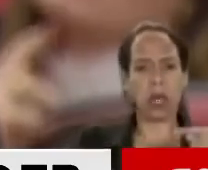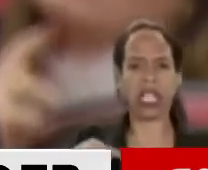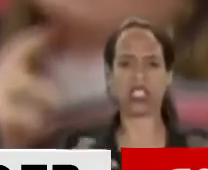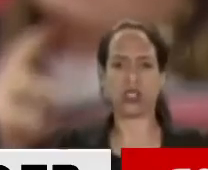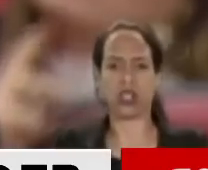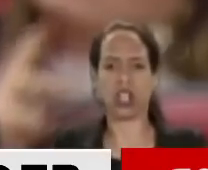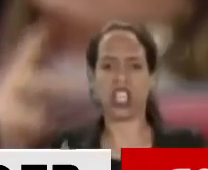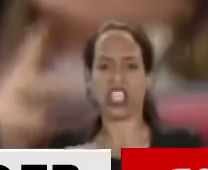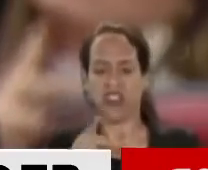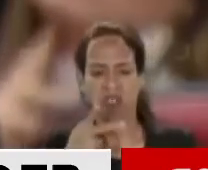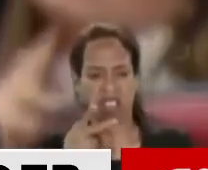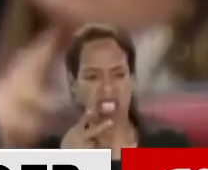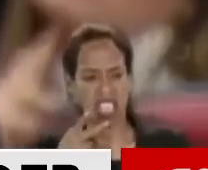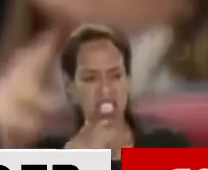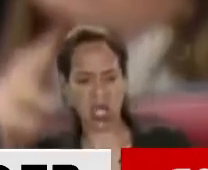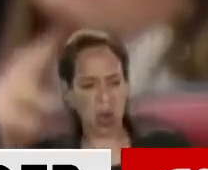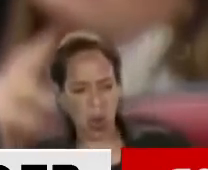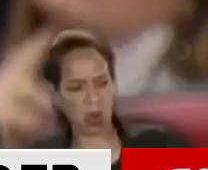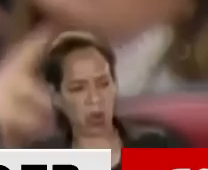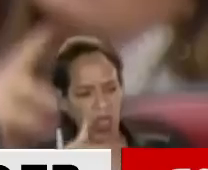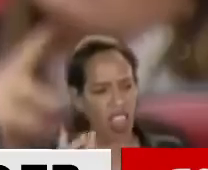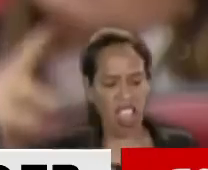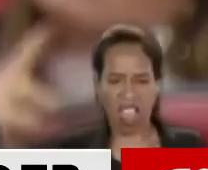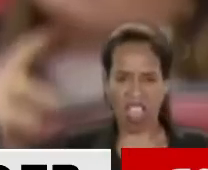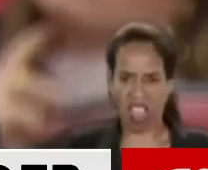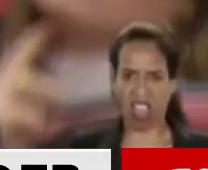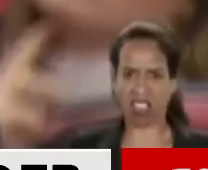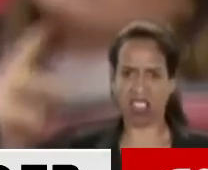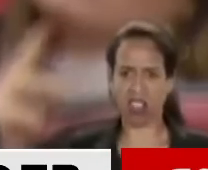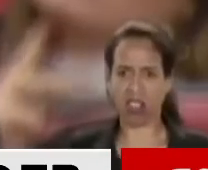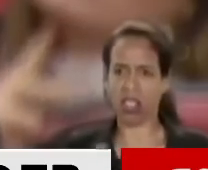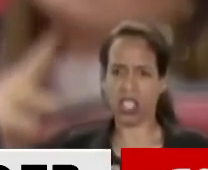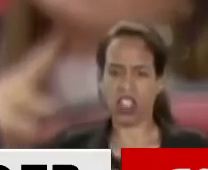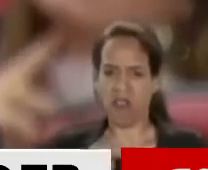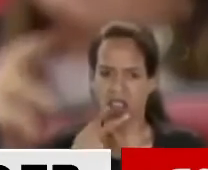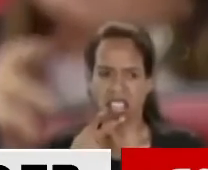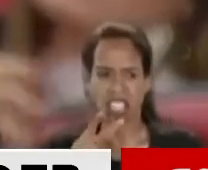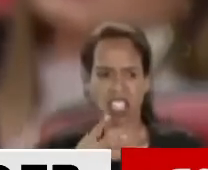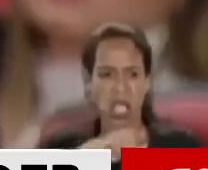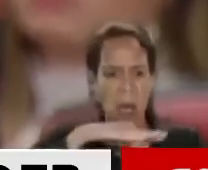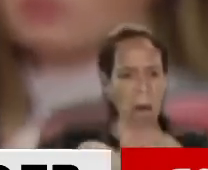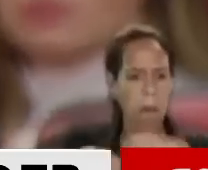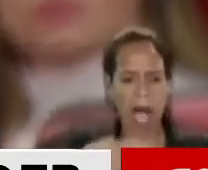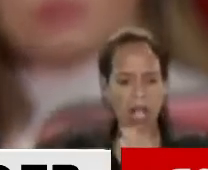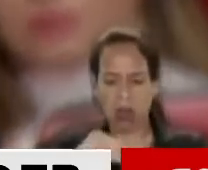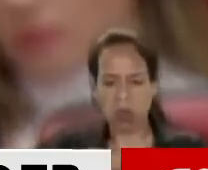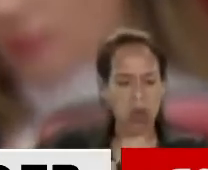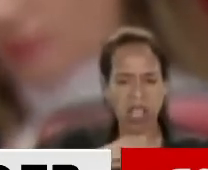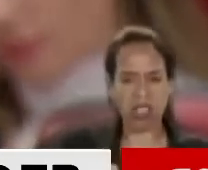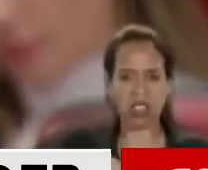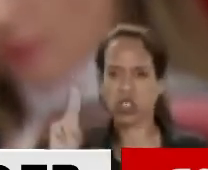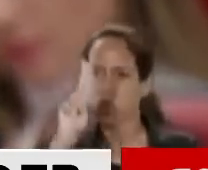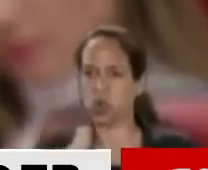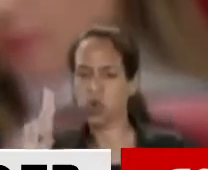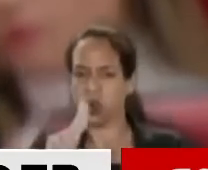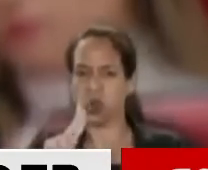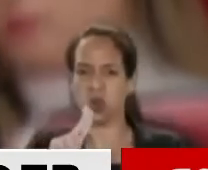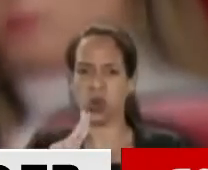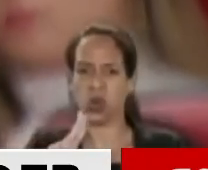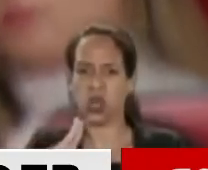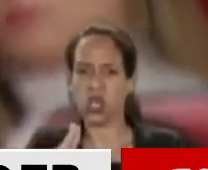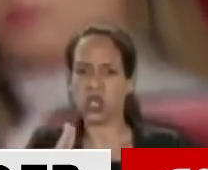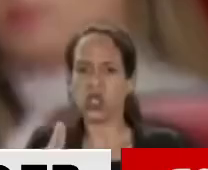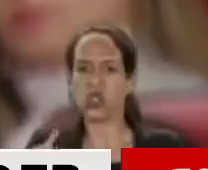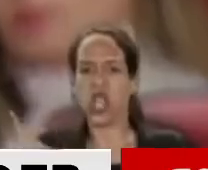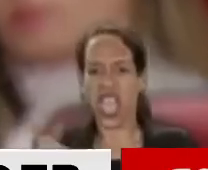tipificação de conduta vedada, tipificação de desordem informacional, tipificação de uso indevido de meio de